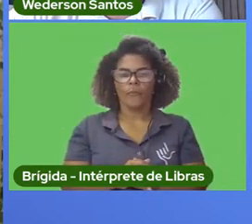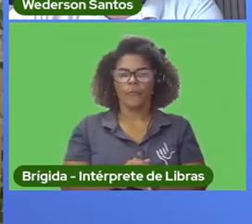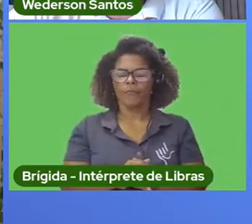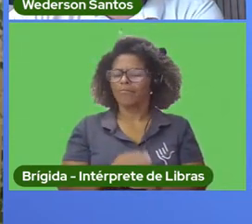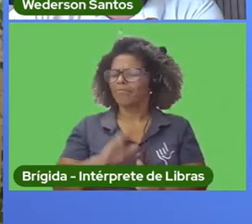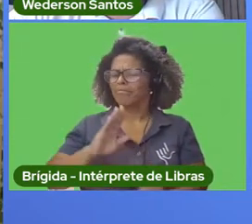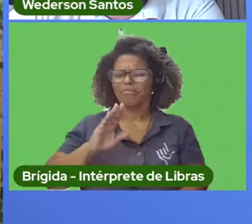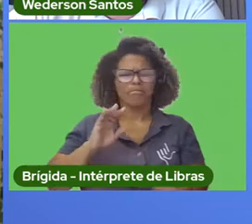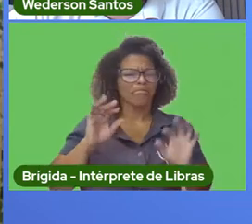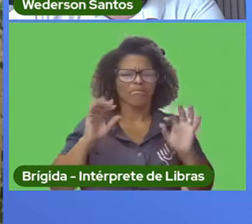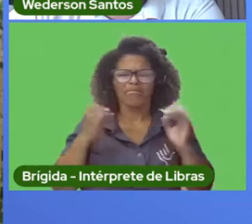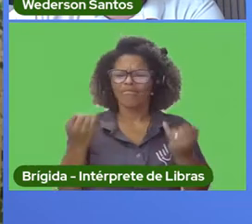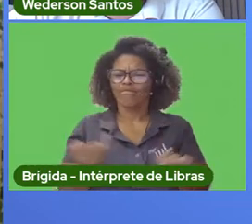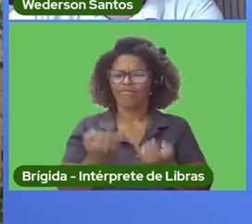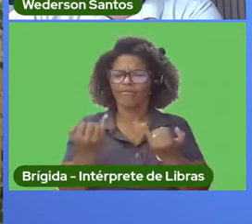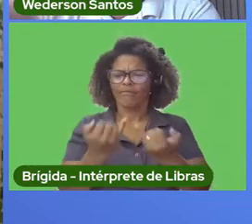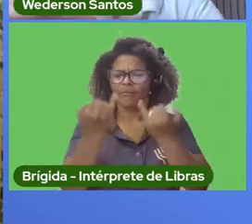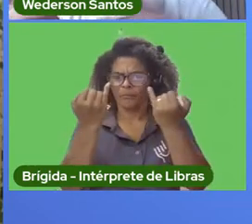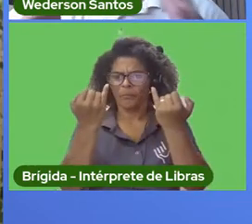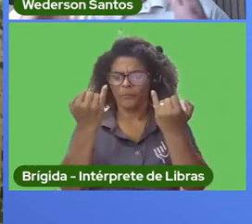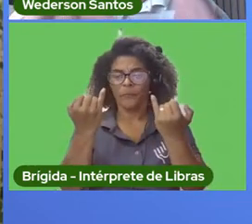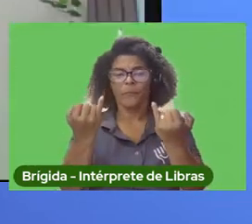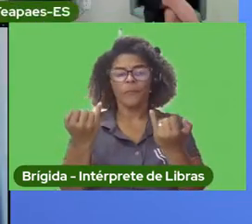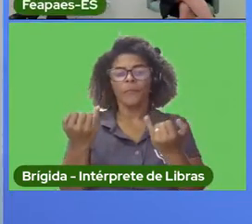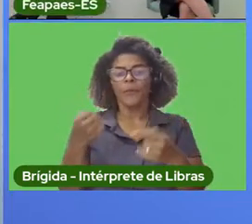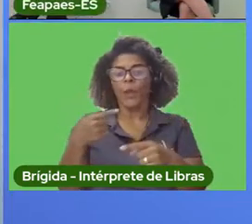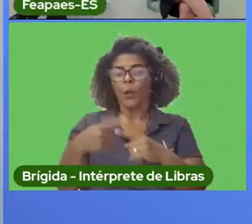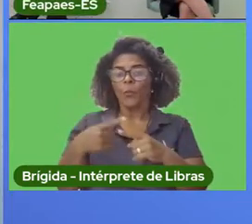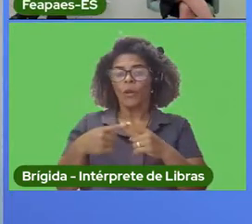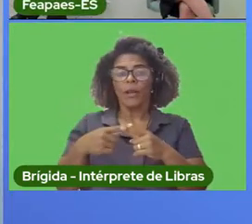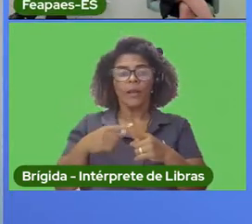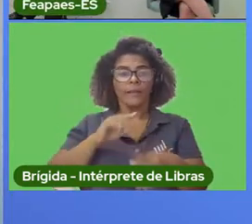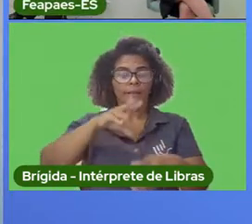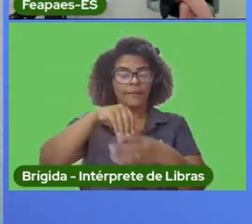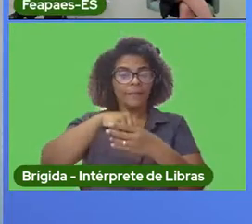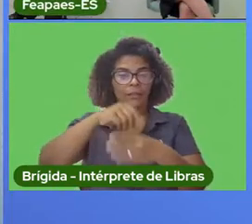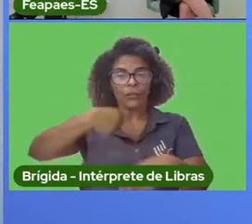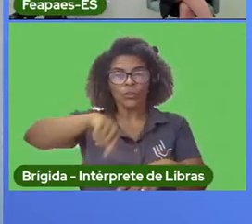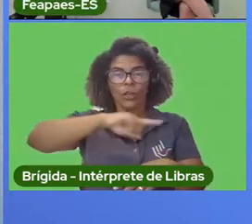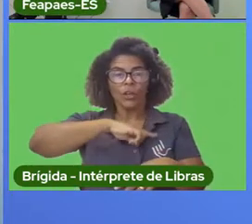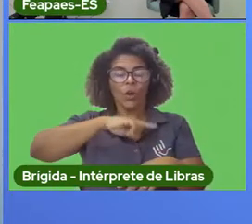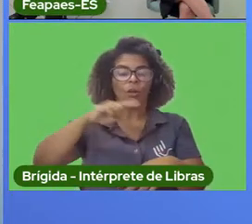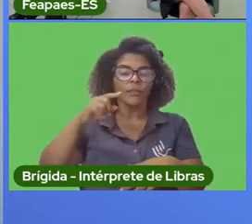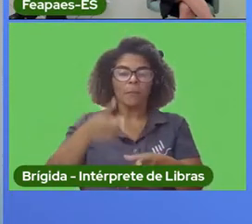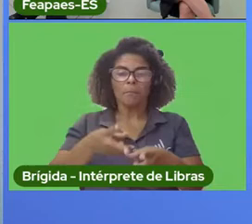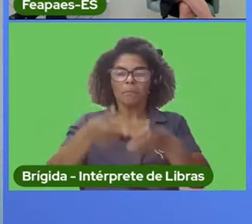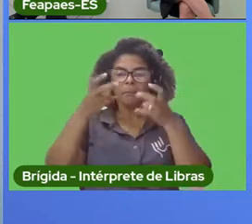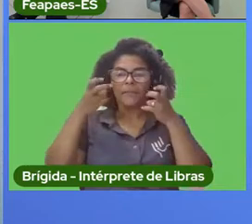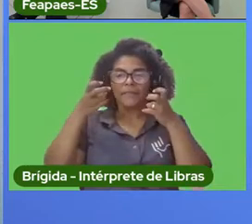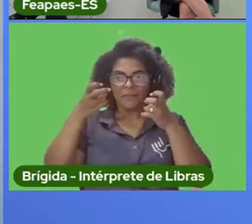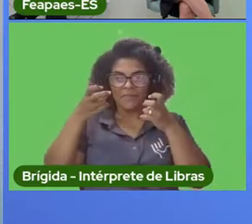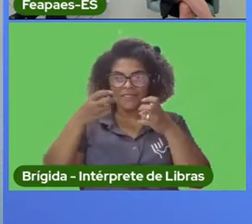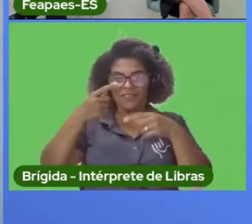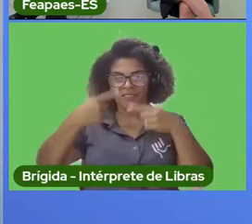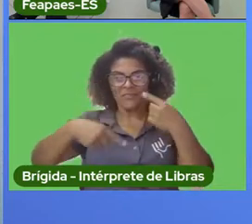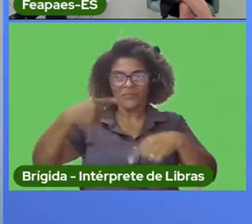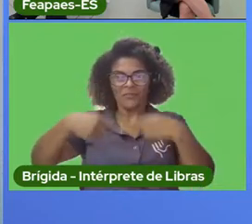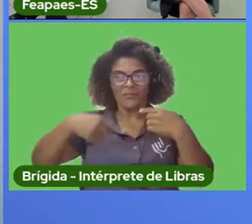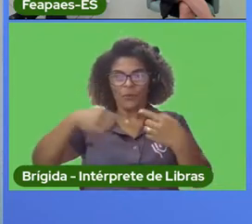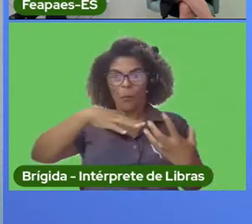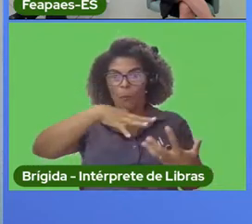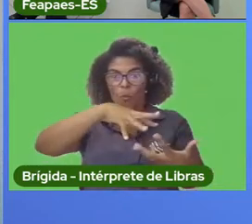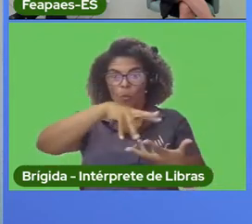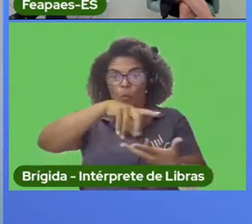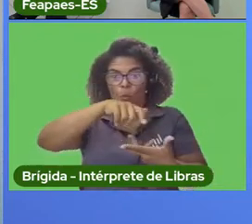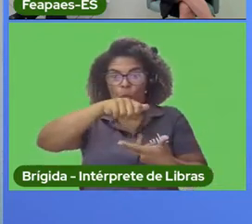Fundamental, porque a gente, né, dentro daquela nossa concepção aqui que a gente estava trabalhando de mundo do